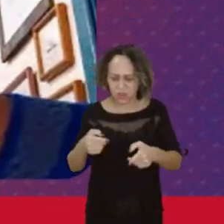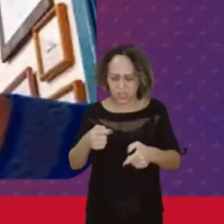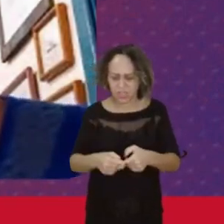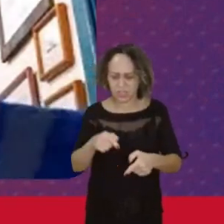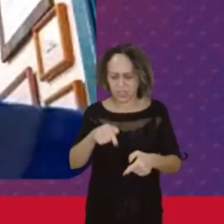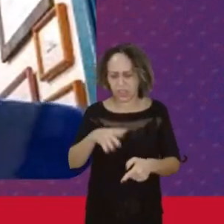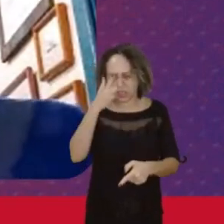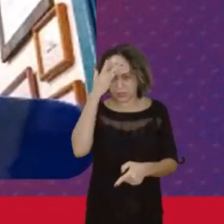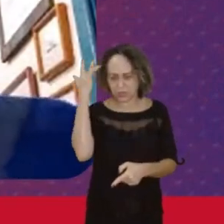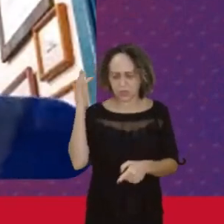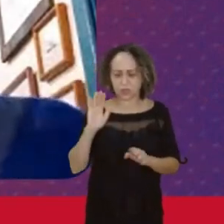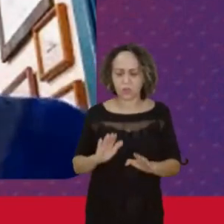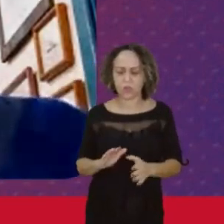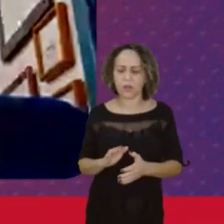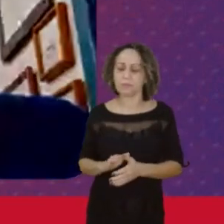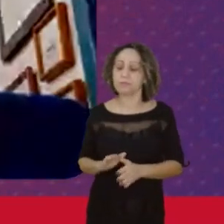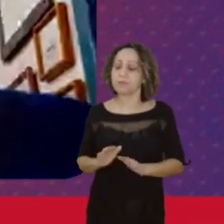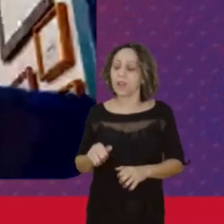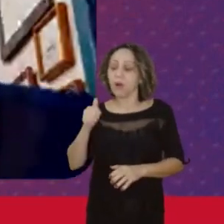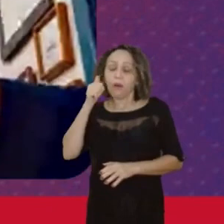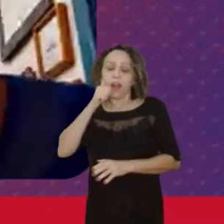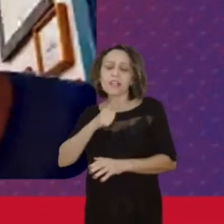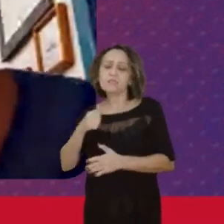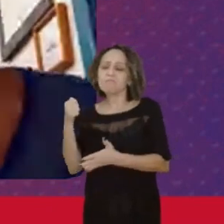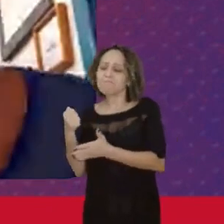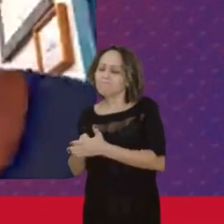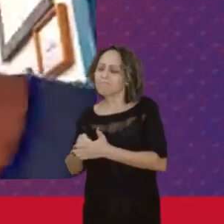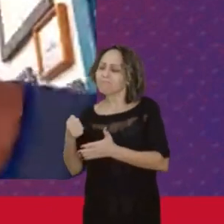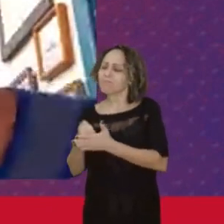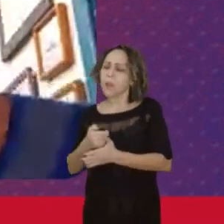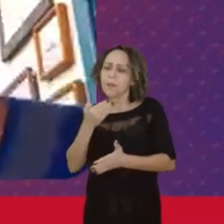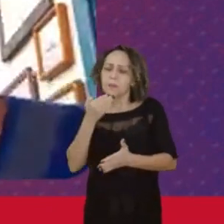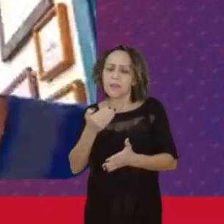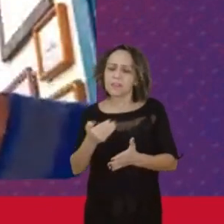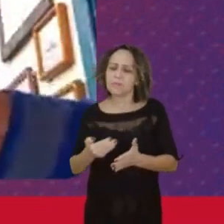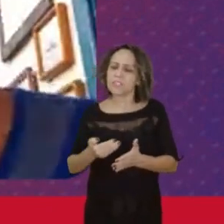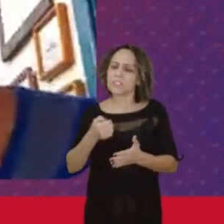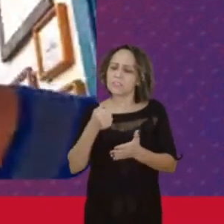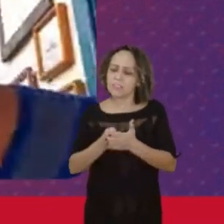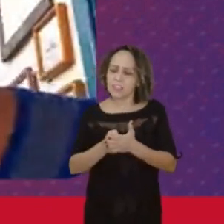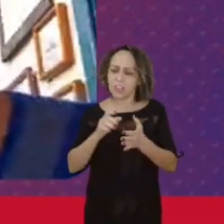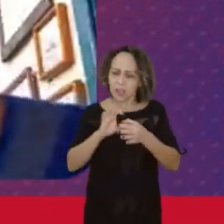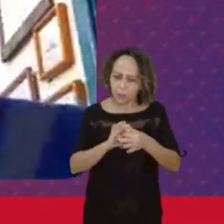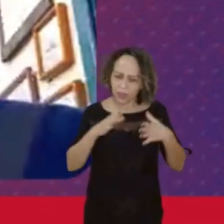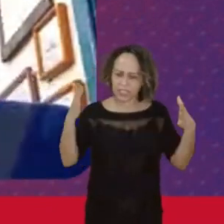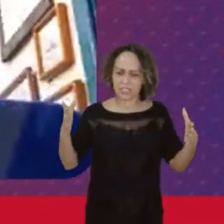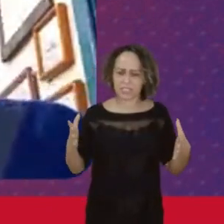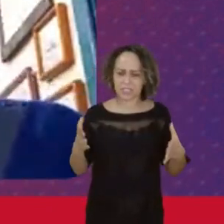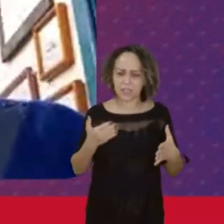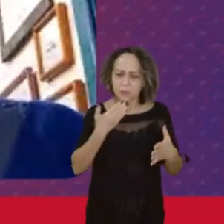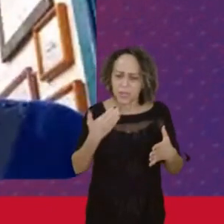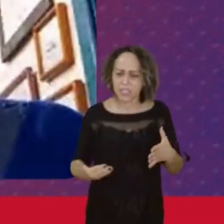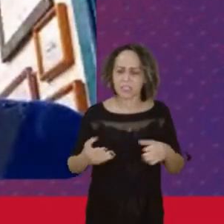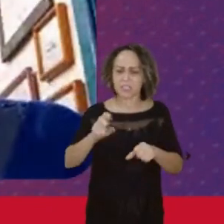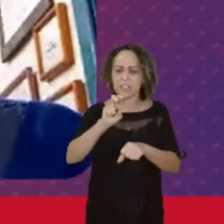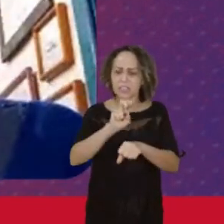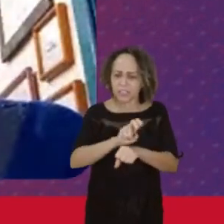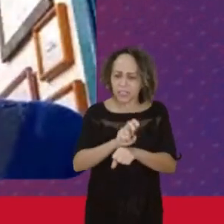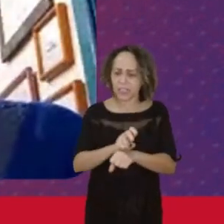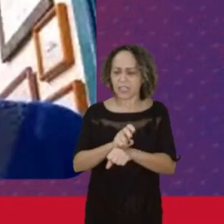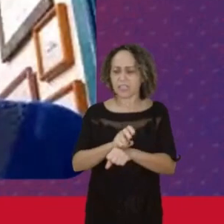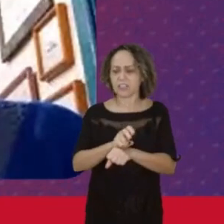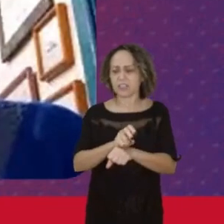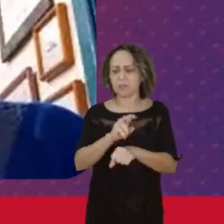pedindo creche, enfrentando junto com as mulheres as questões do Custe Vida,